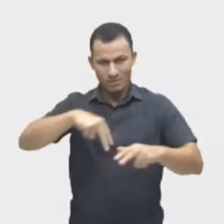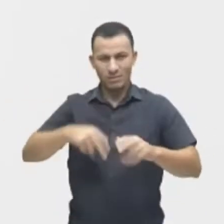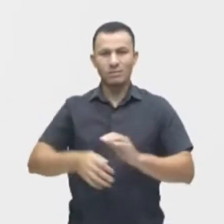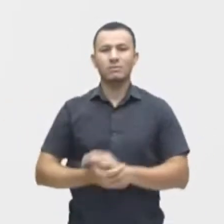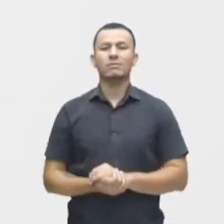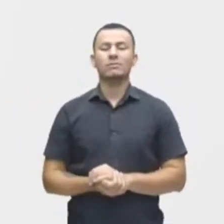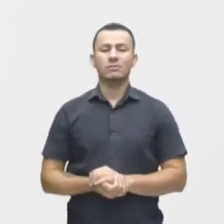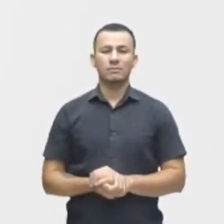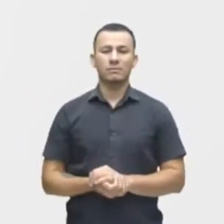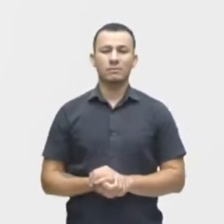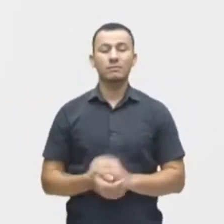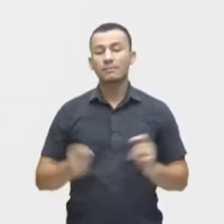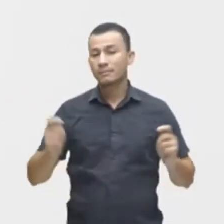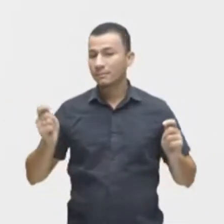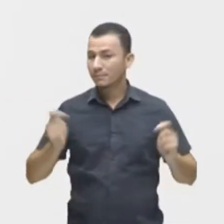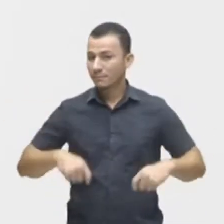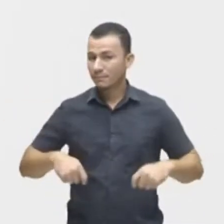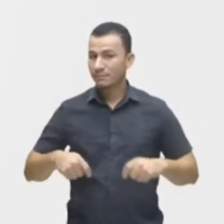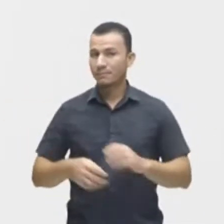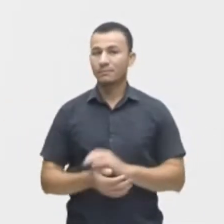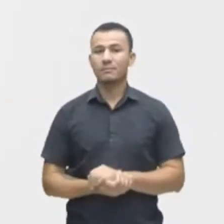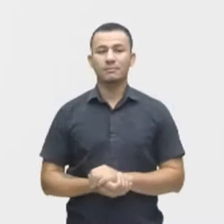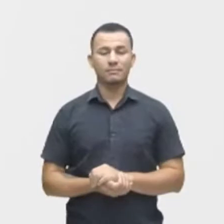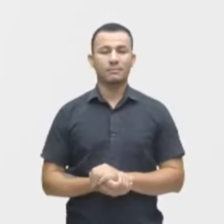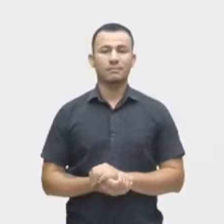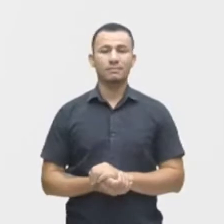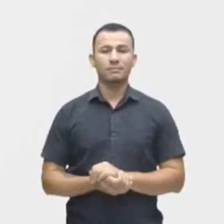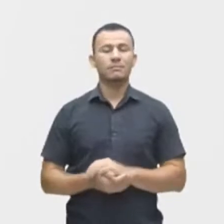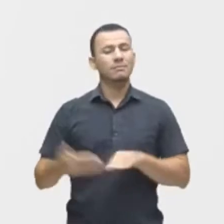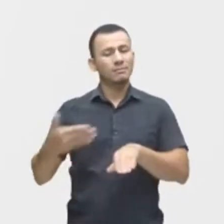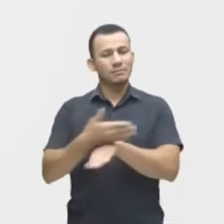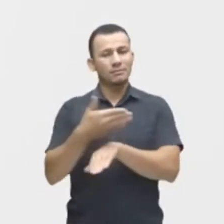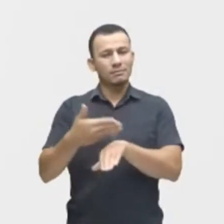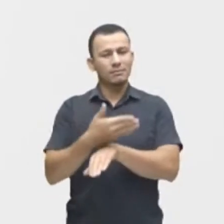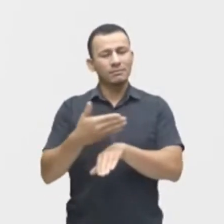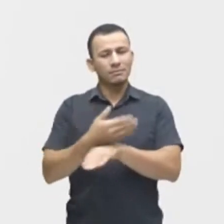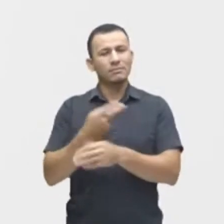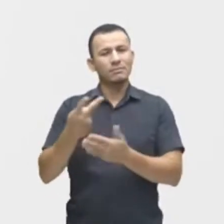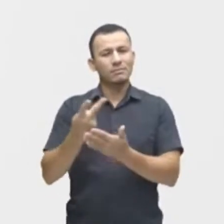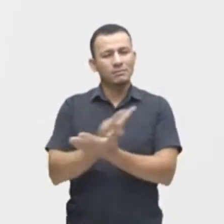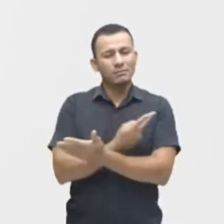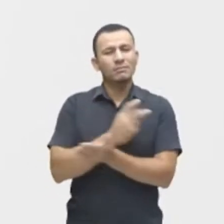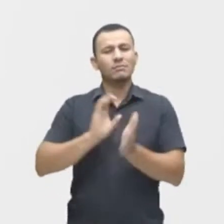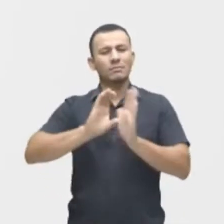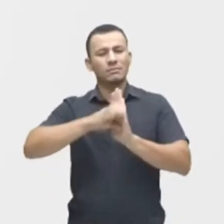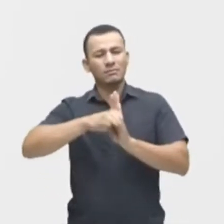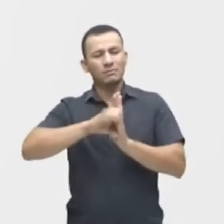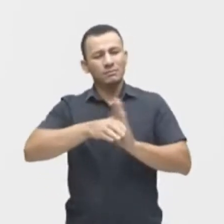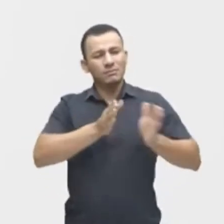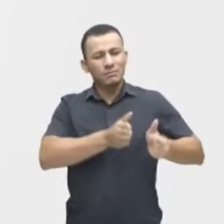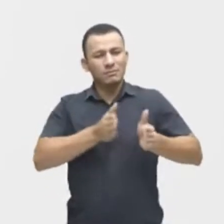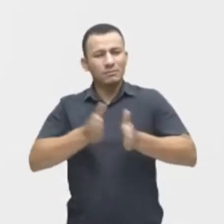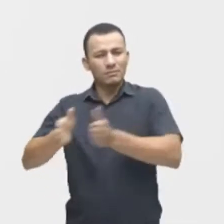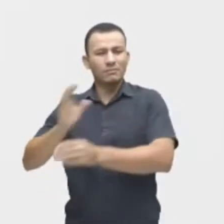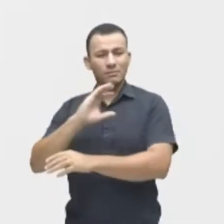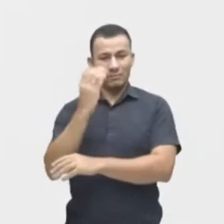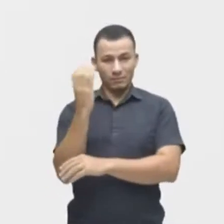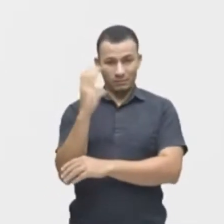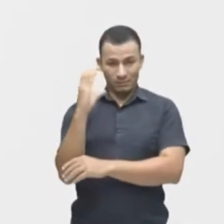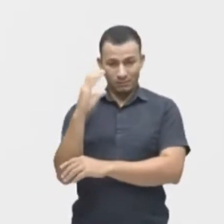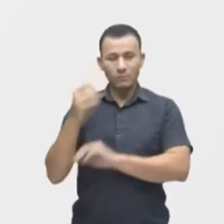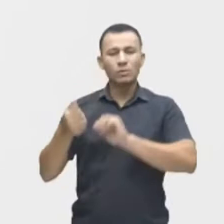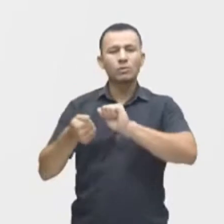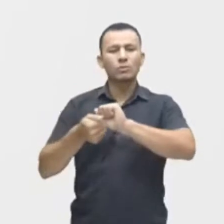habilidade. Vamos participar de situações em que os conceitos e procedimentos científicos, juntamente